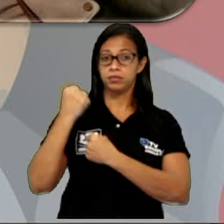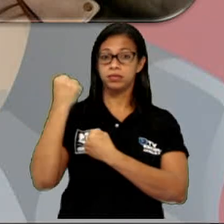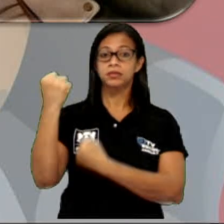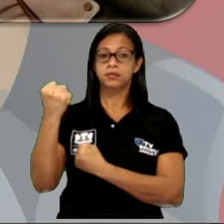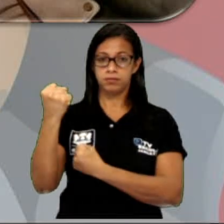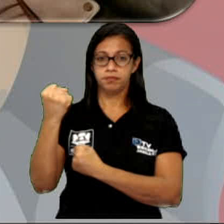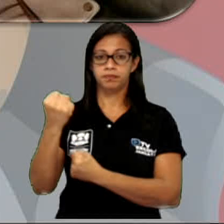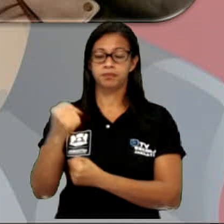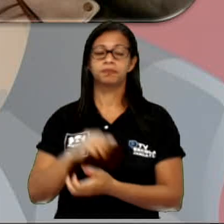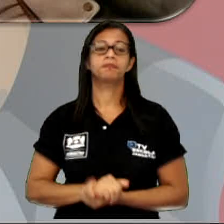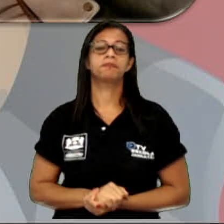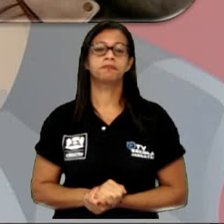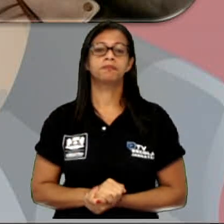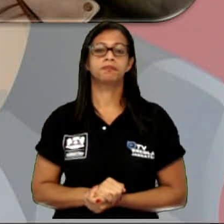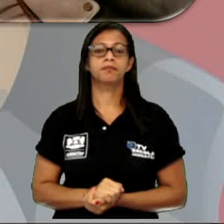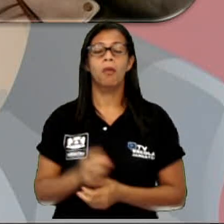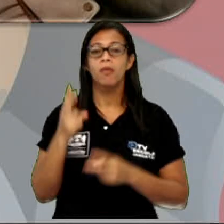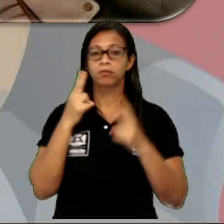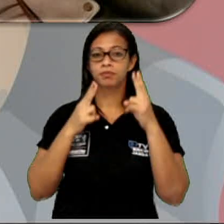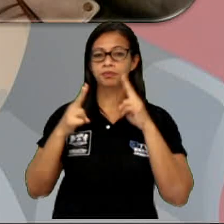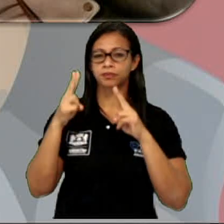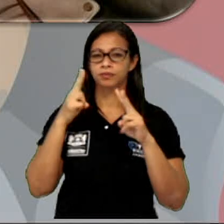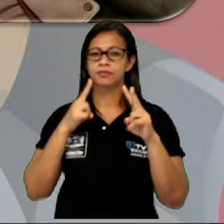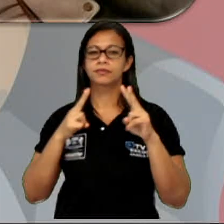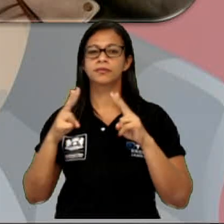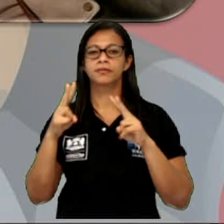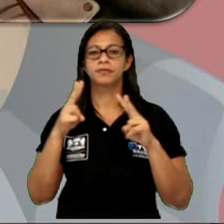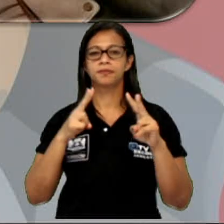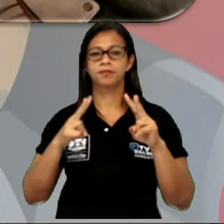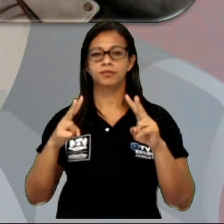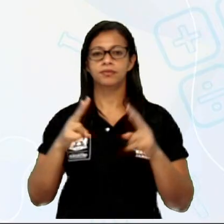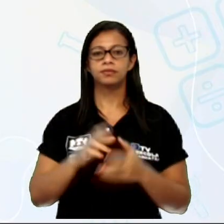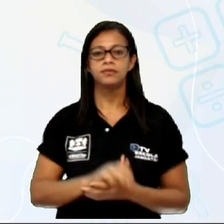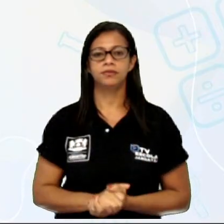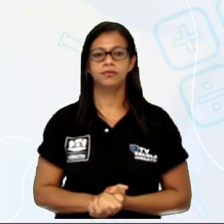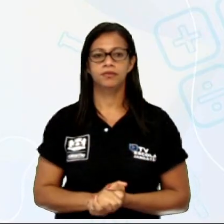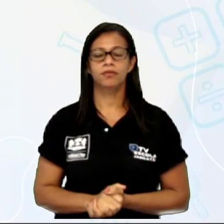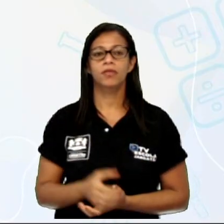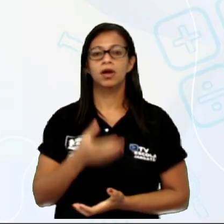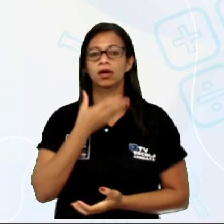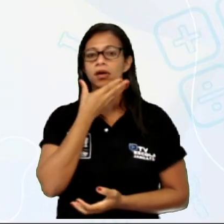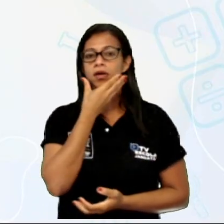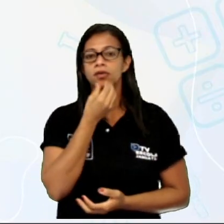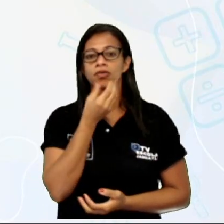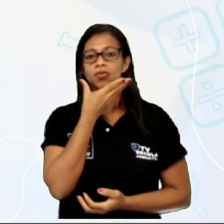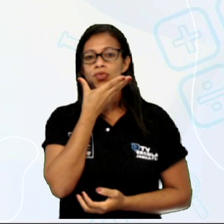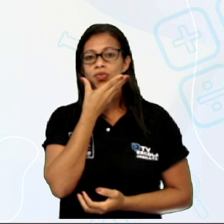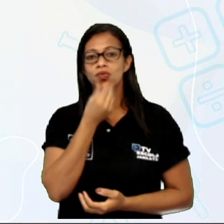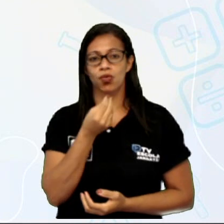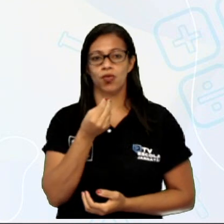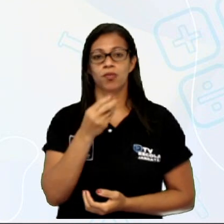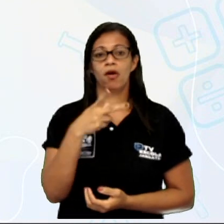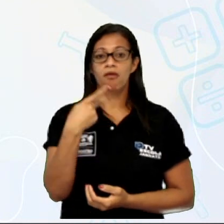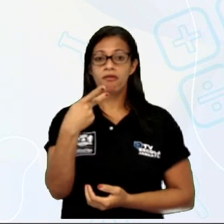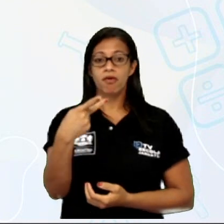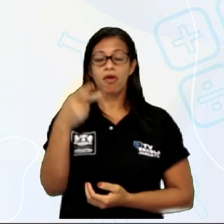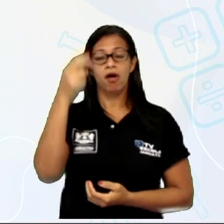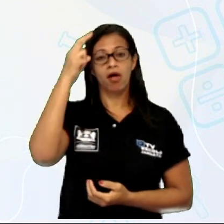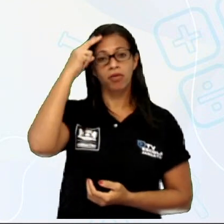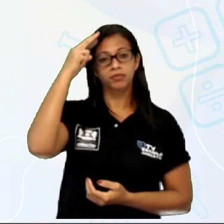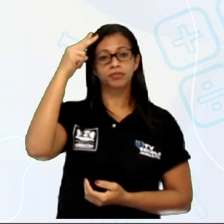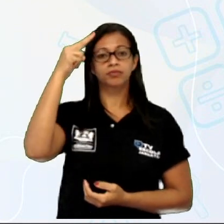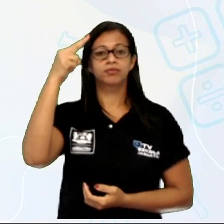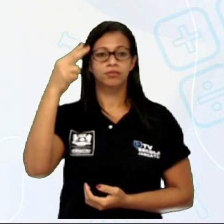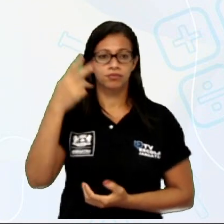certo? Esse homem tão aclamado, tão falado, né, na história geral. Né? A gente vai ver agora a